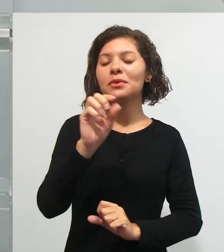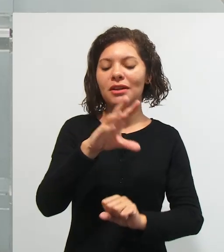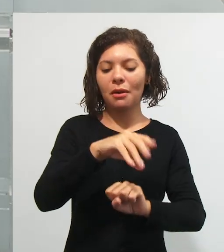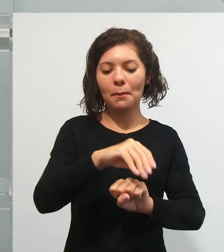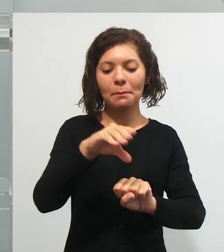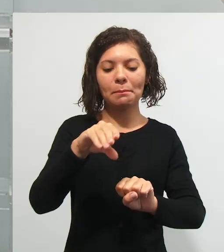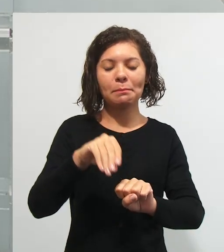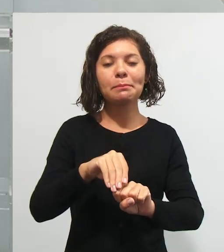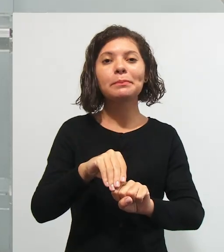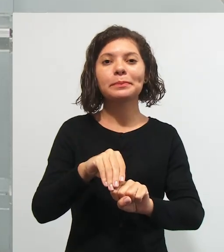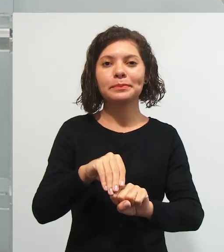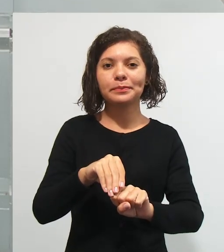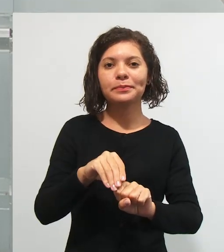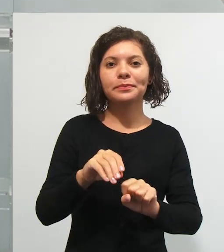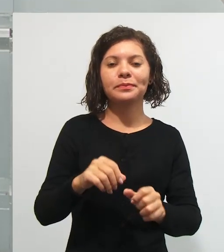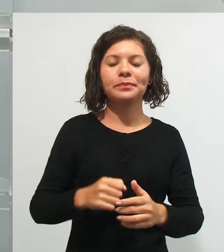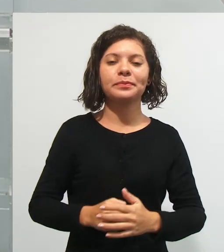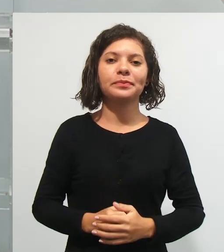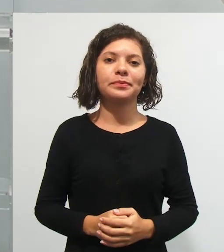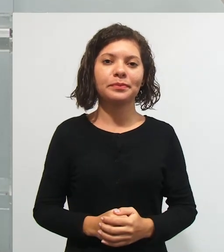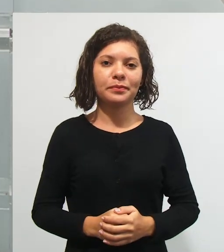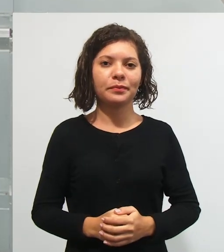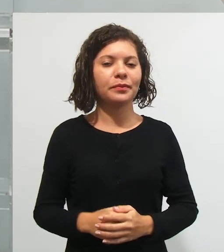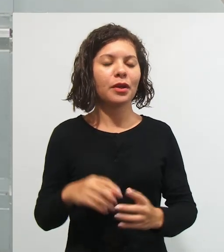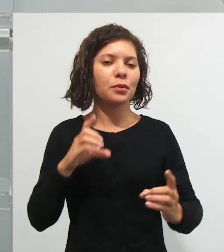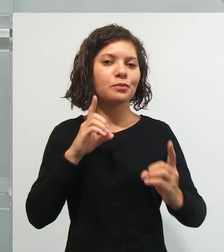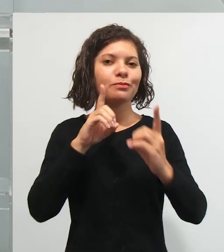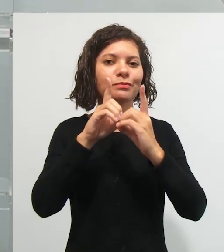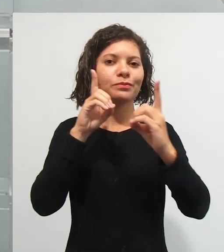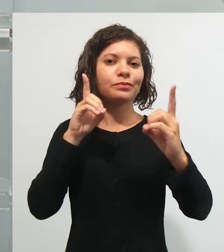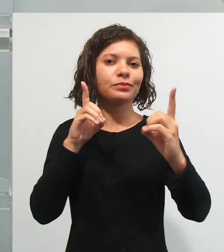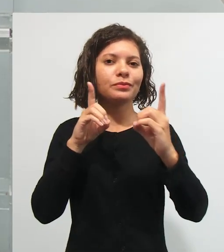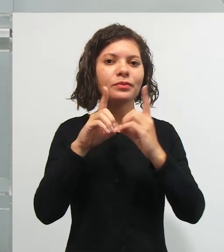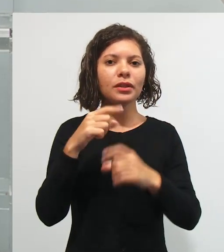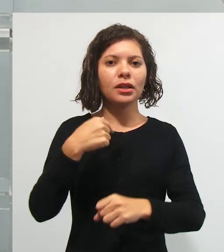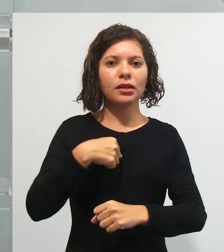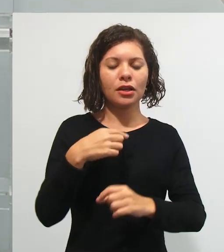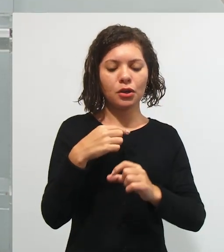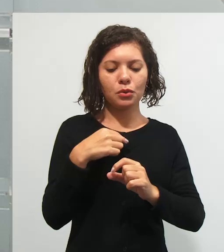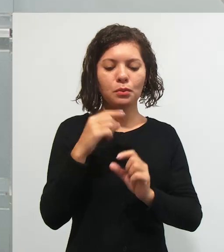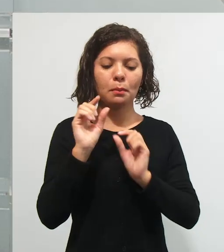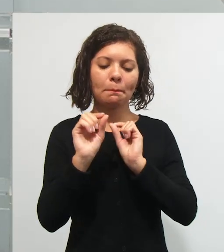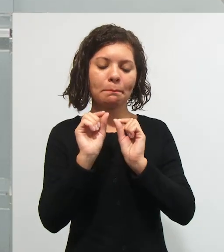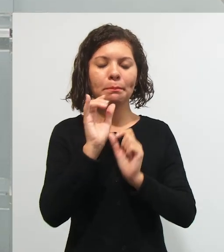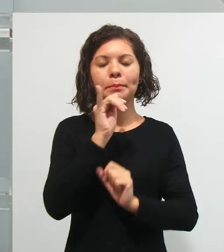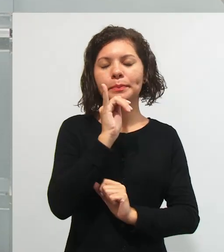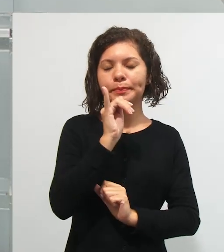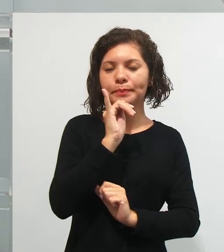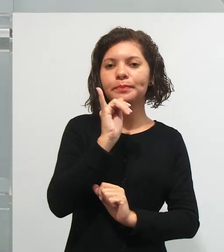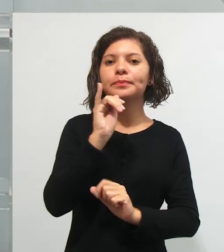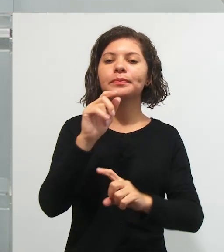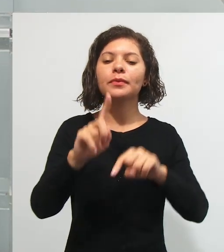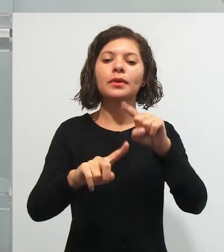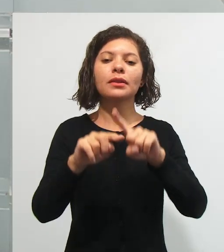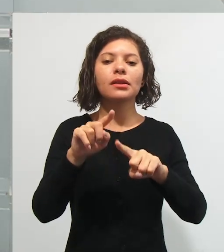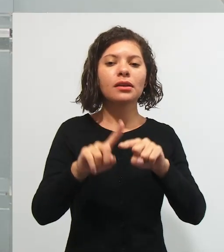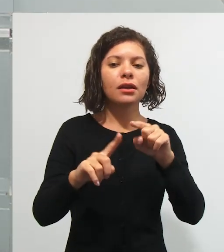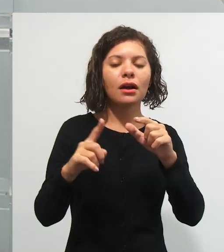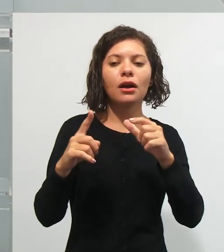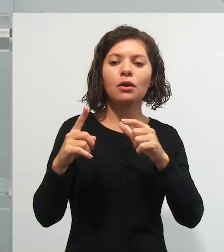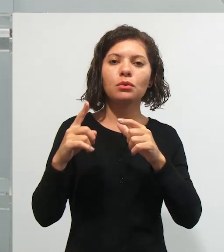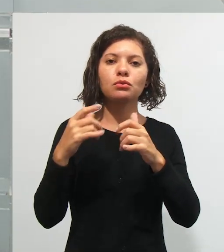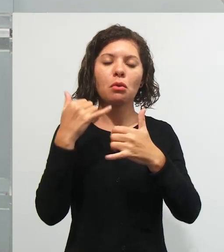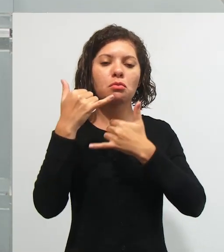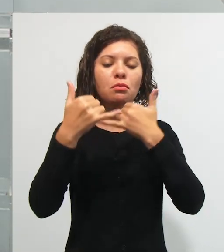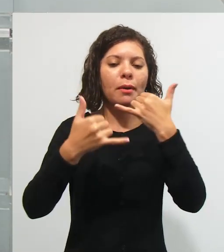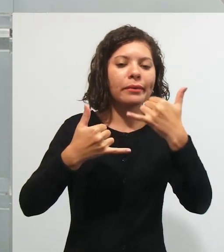nessa perspectiva de algo dinâmico. À medida que eu proponho, então, por exemplo, eu proponho um material didático, um jogo de sílabas, um jogo de